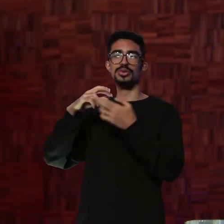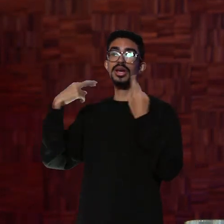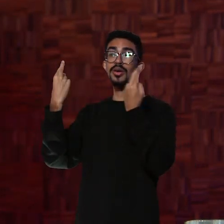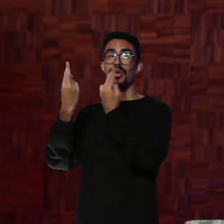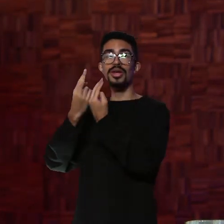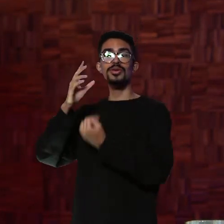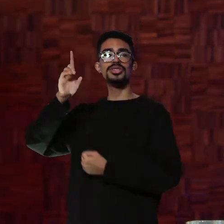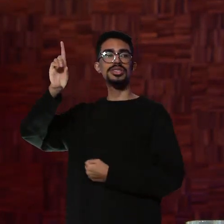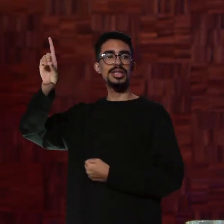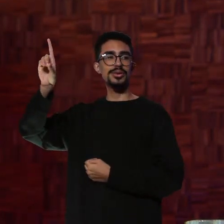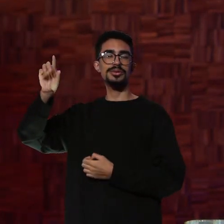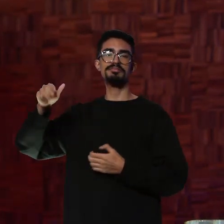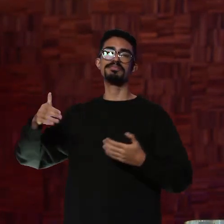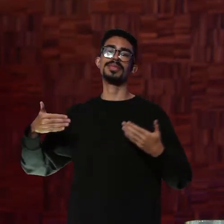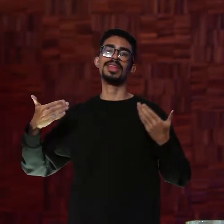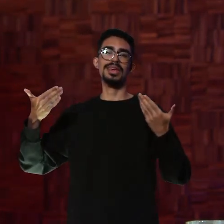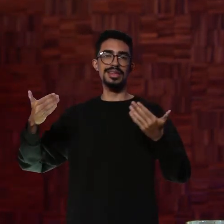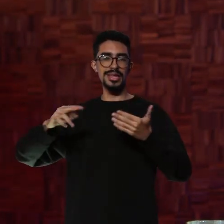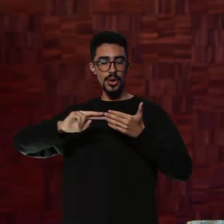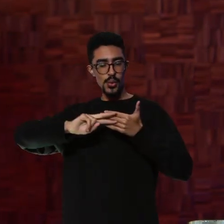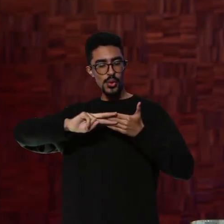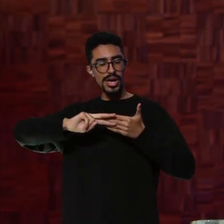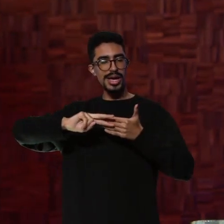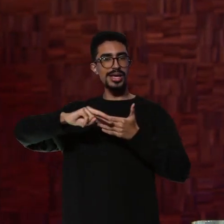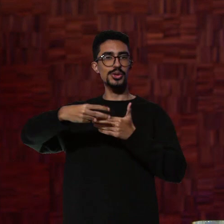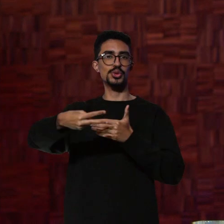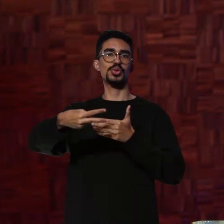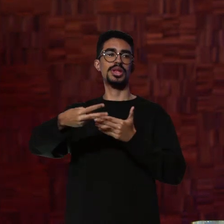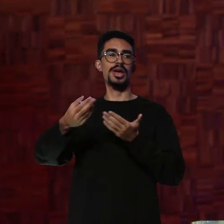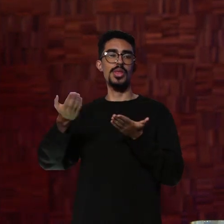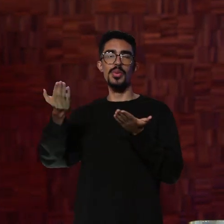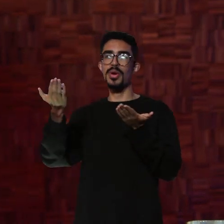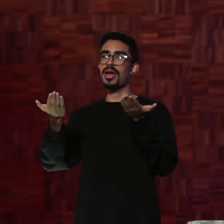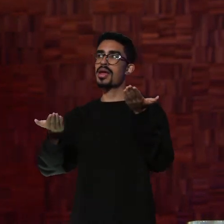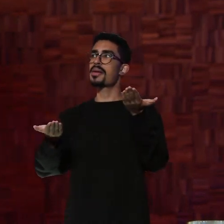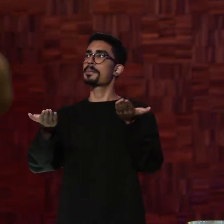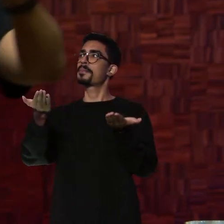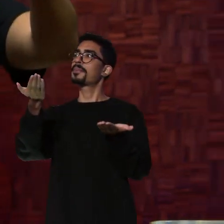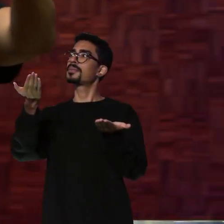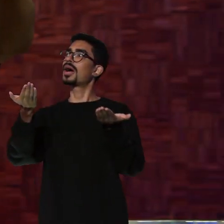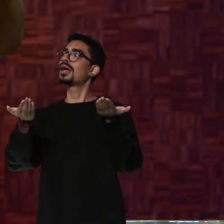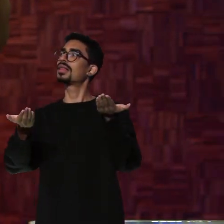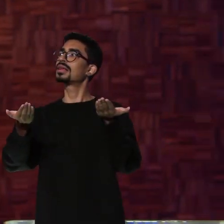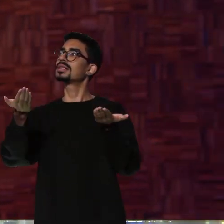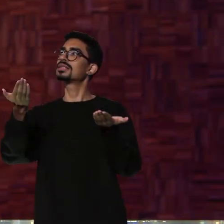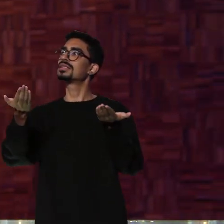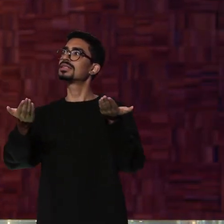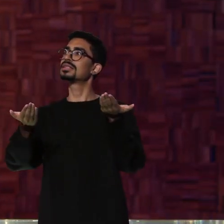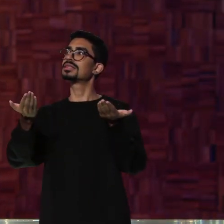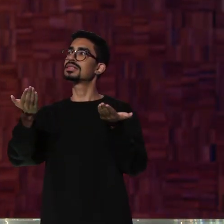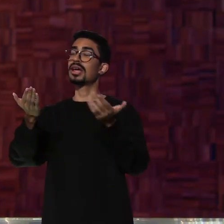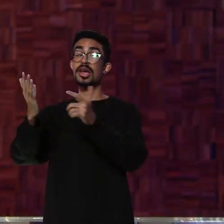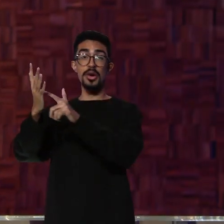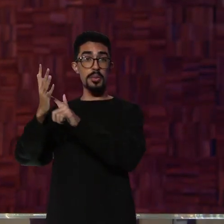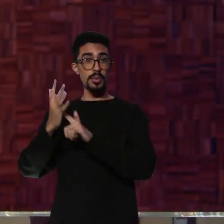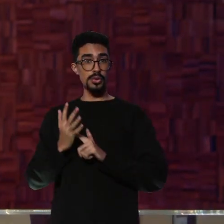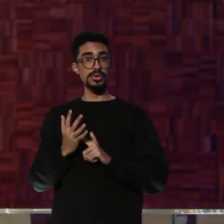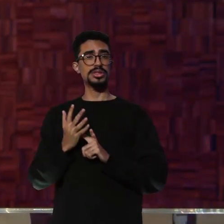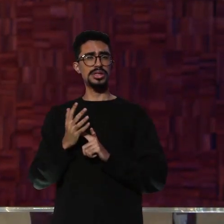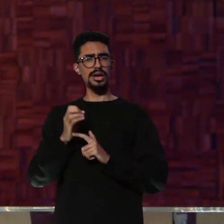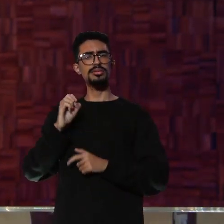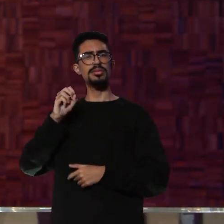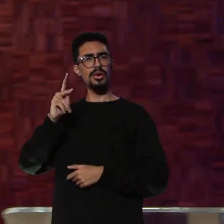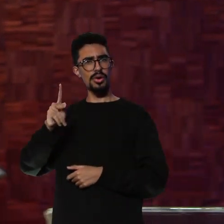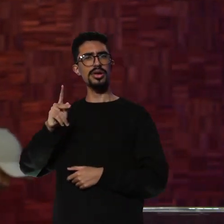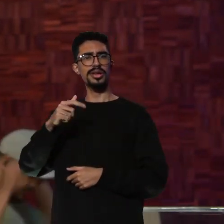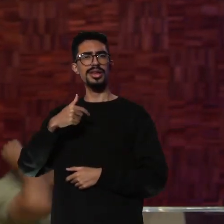balança do Espírito vai começar a te mostrar se essa decisão, se essa janela tem a ver com aquilo que te aproxima mais